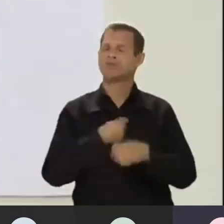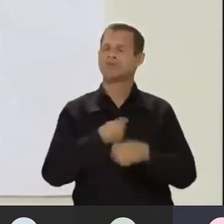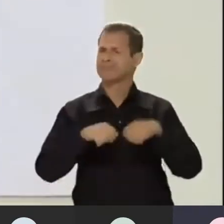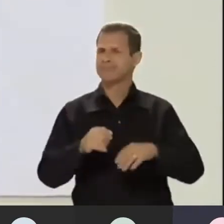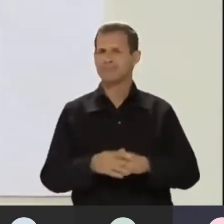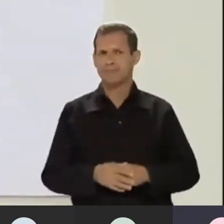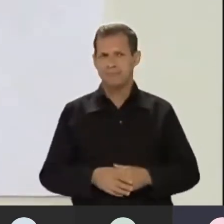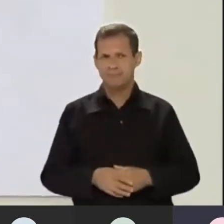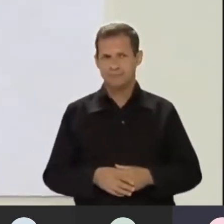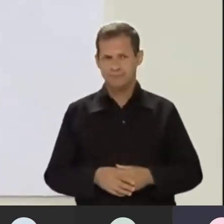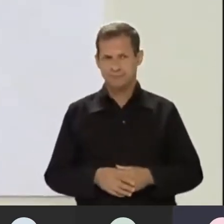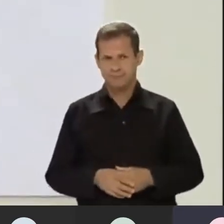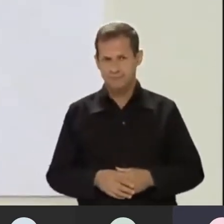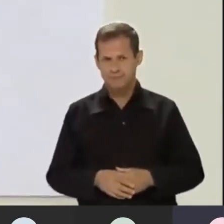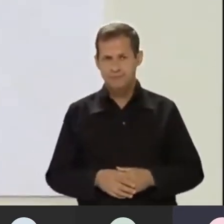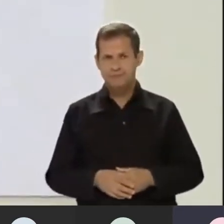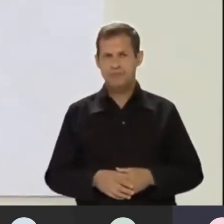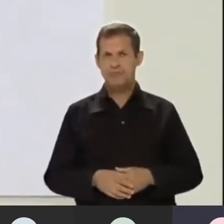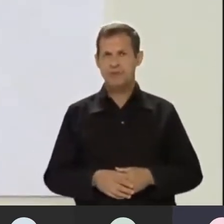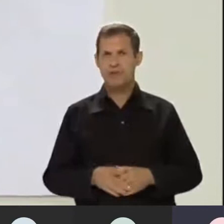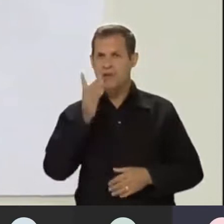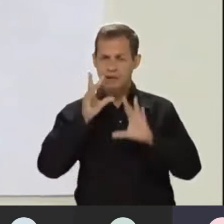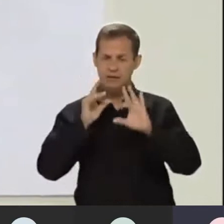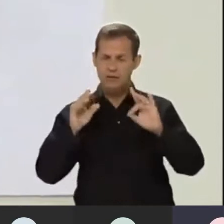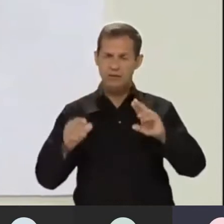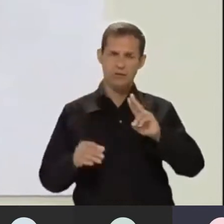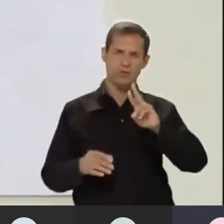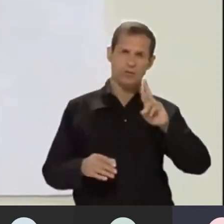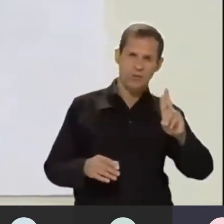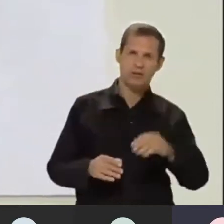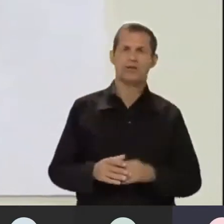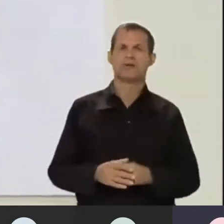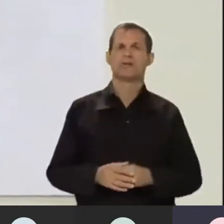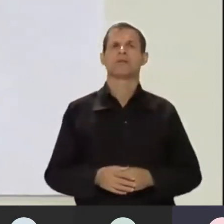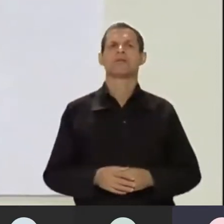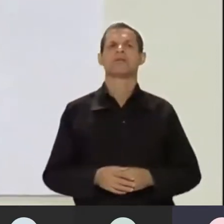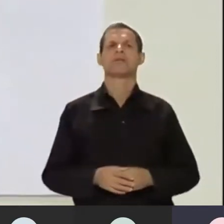também vamos precisar da umidade relativa